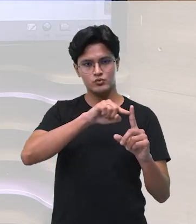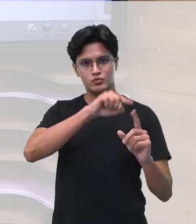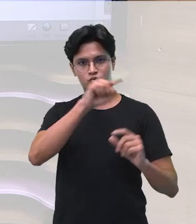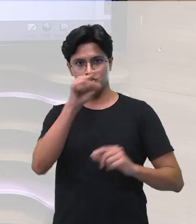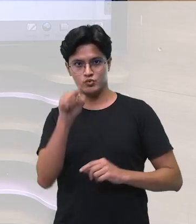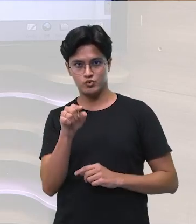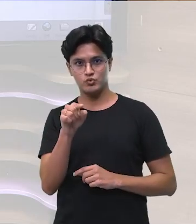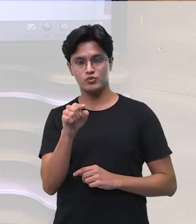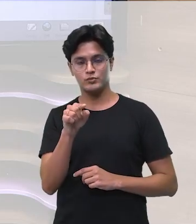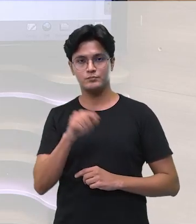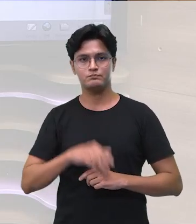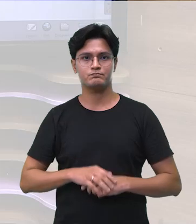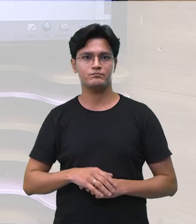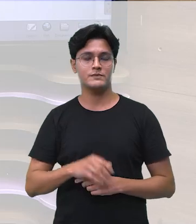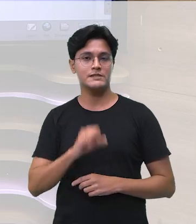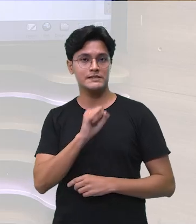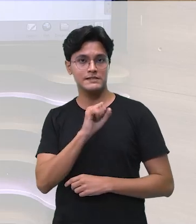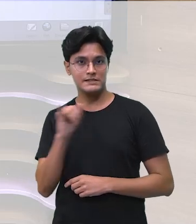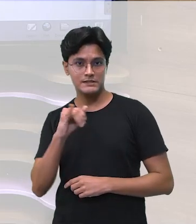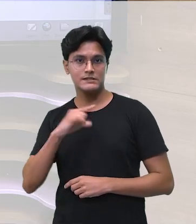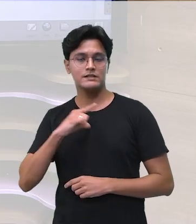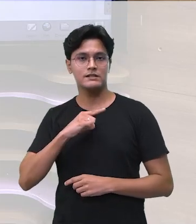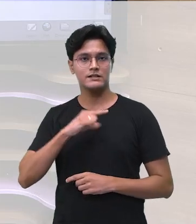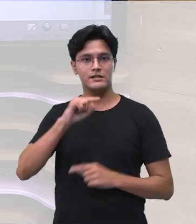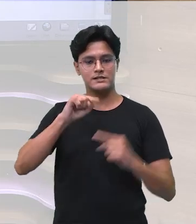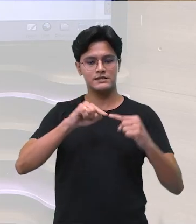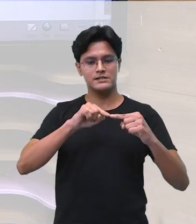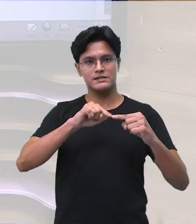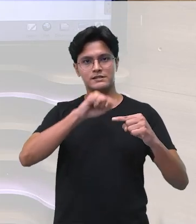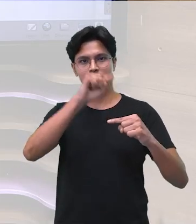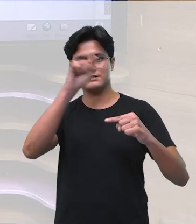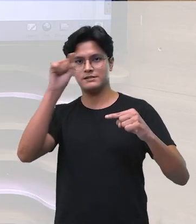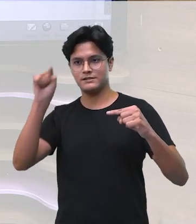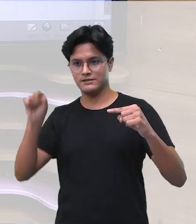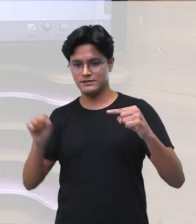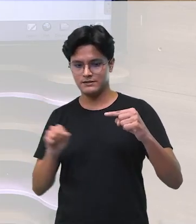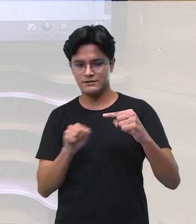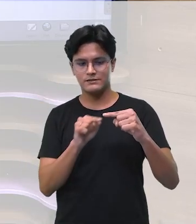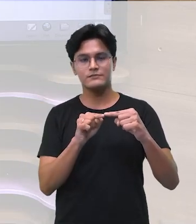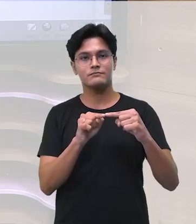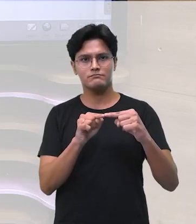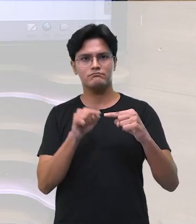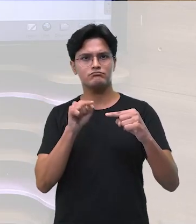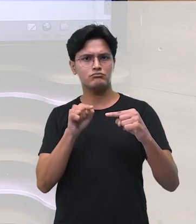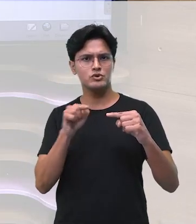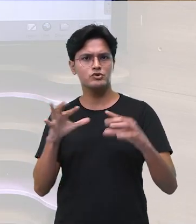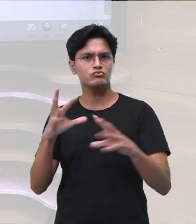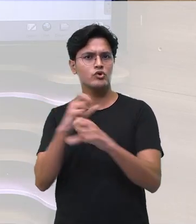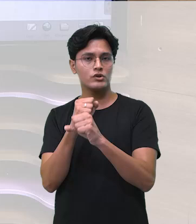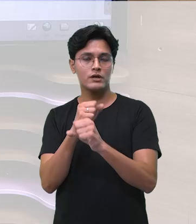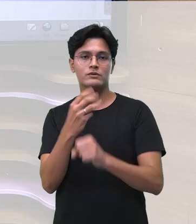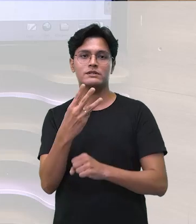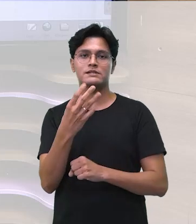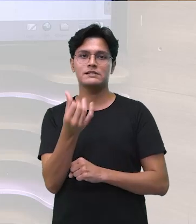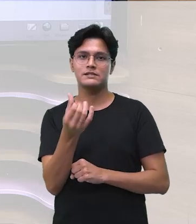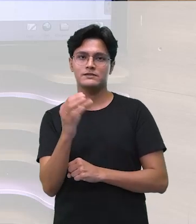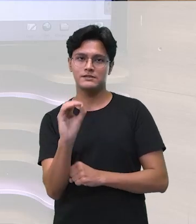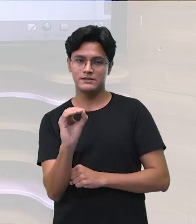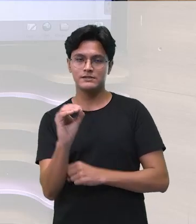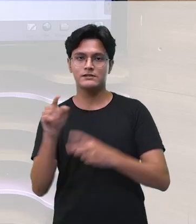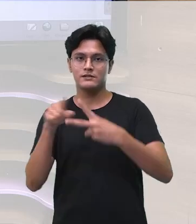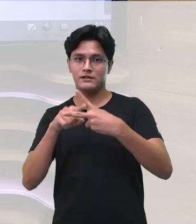uma circunferência, ela tem 360 graus. Quando a gente pega essa circunferência ou